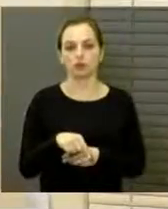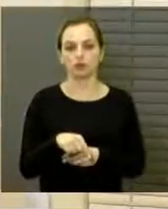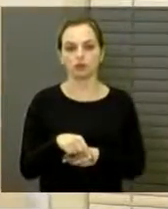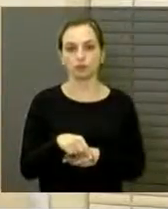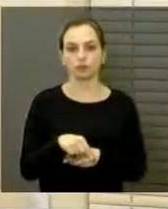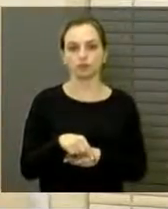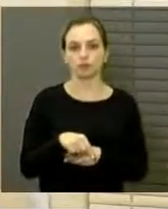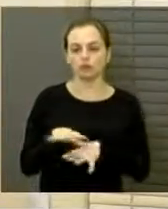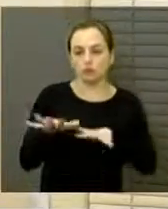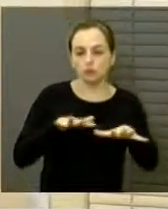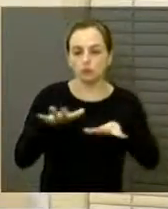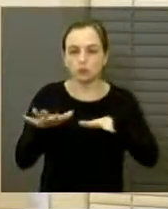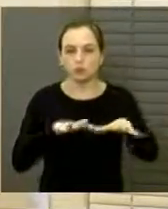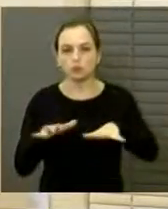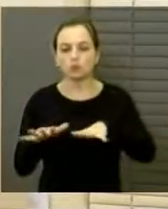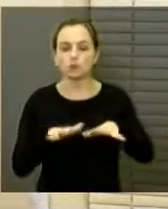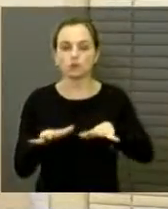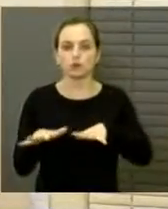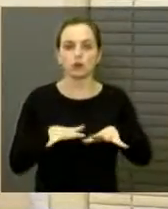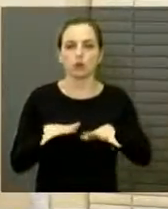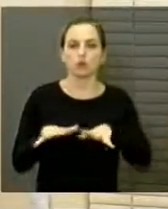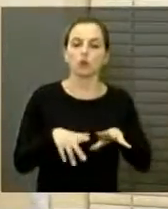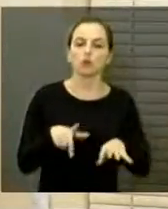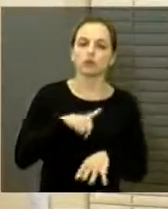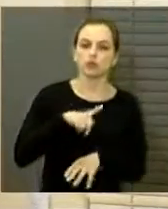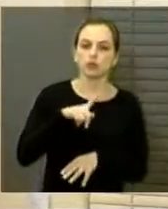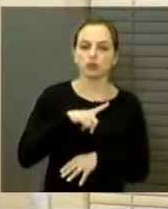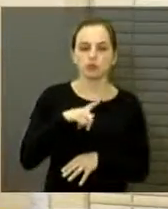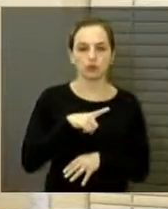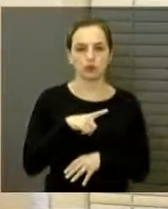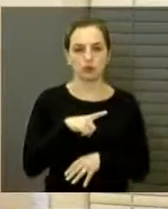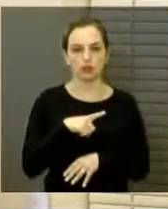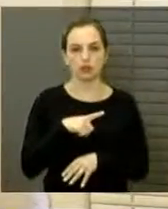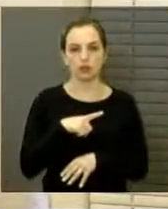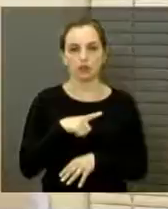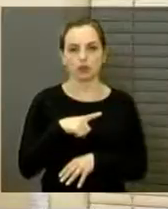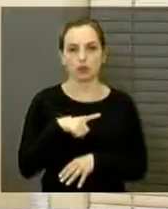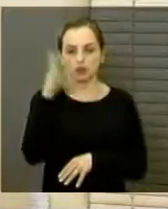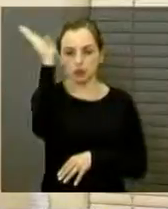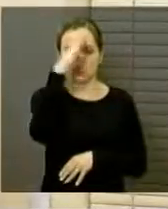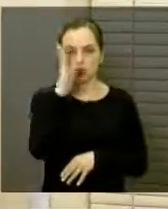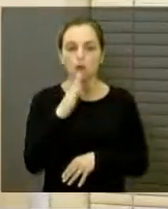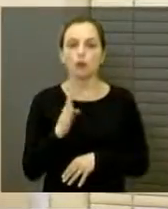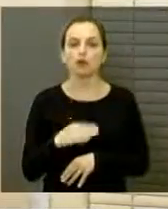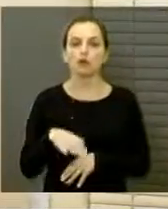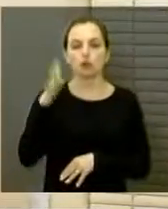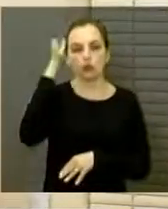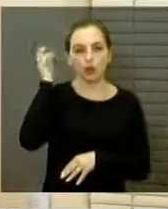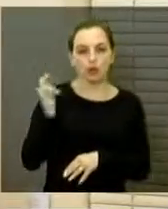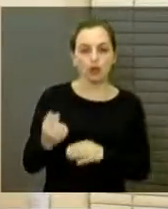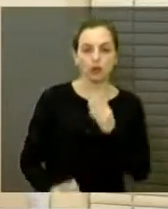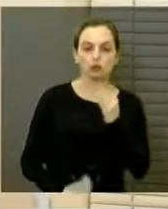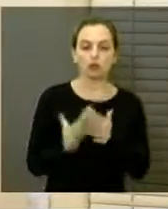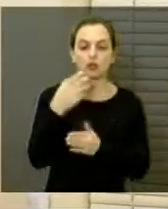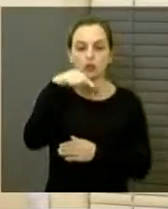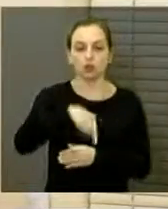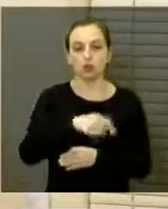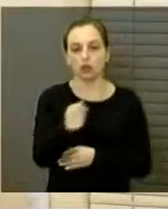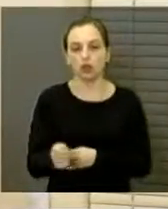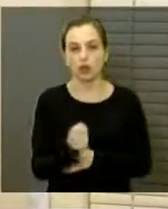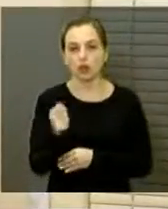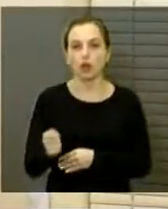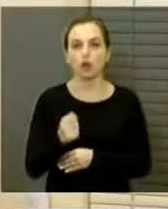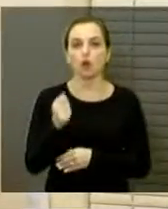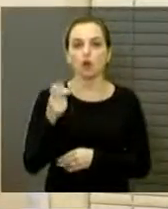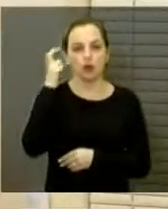As movimentações e as ocupações que ocorrem, que ainda acontecem pelo Brasil e que amanhã vão estar acontecendo aqui em Araraquara,